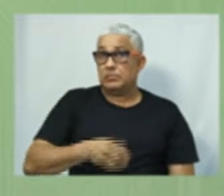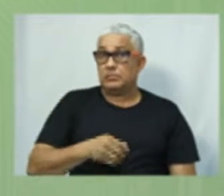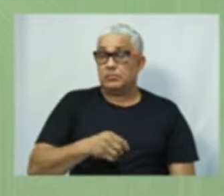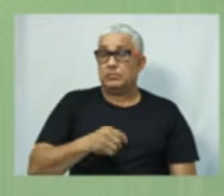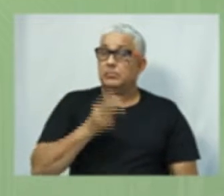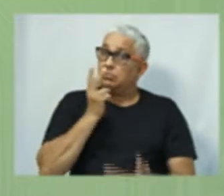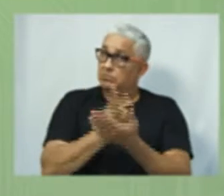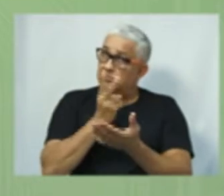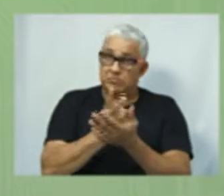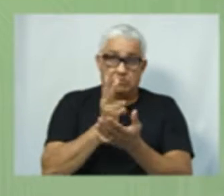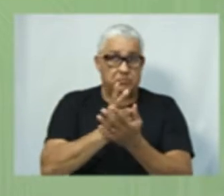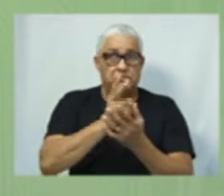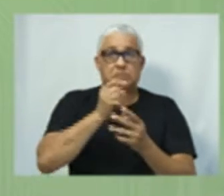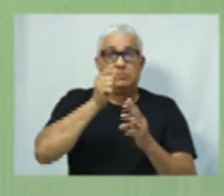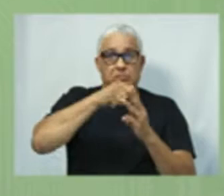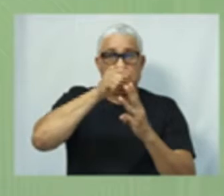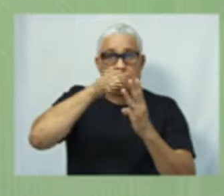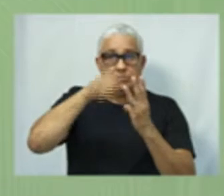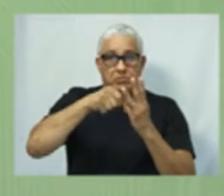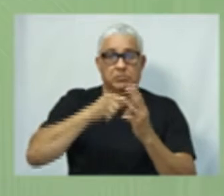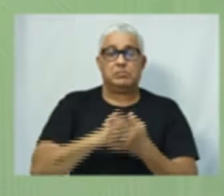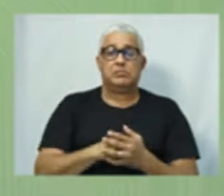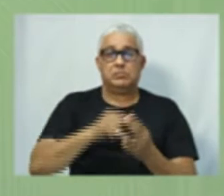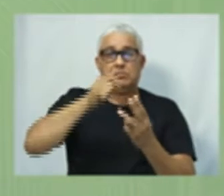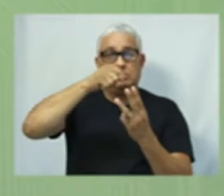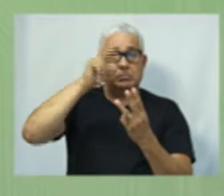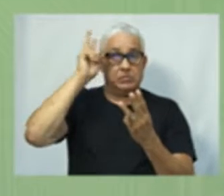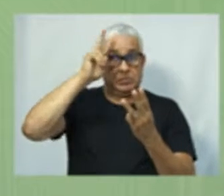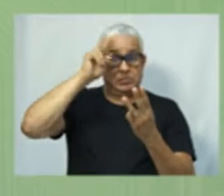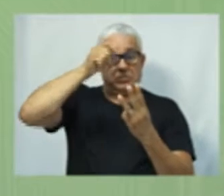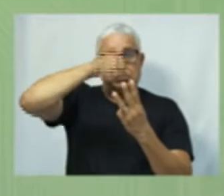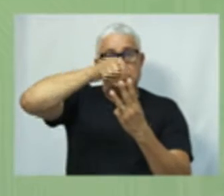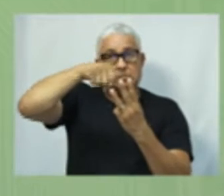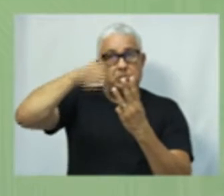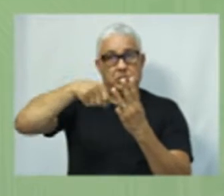mesma coisa. Trimestre.